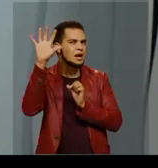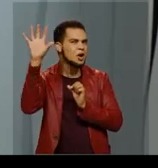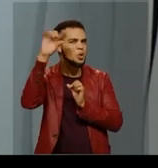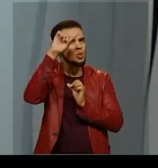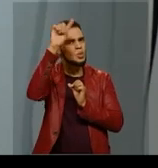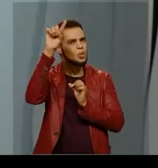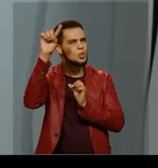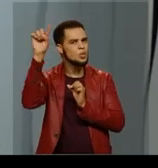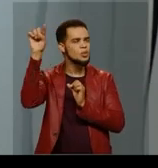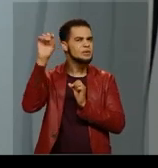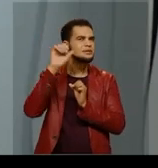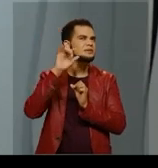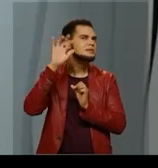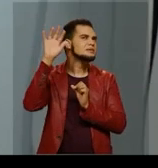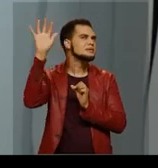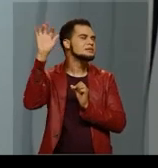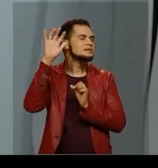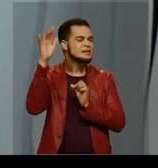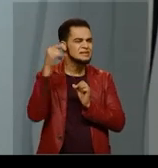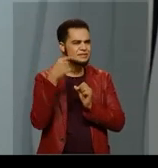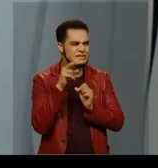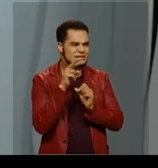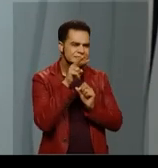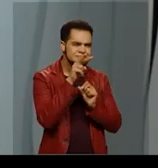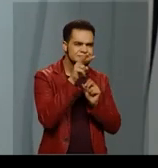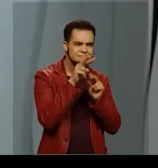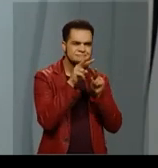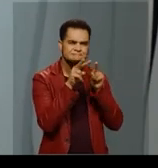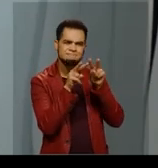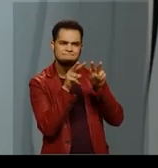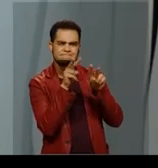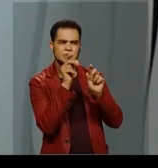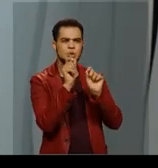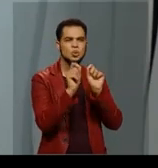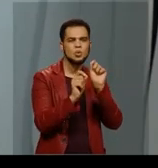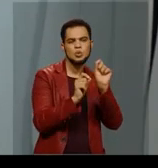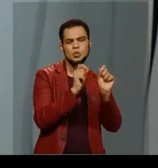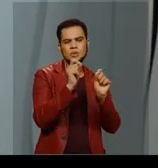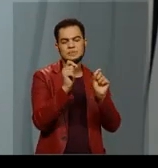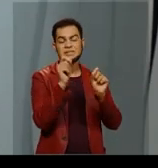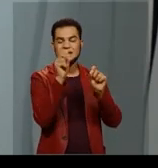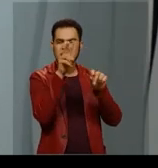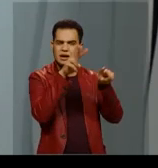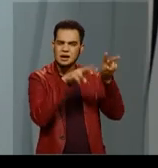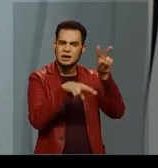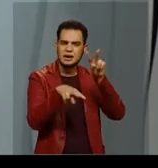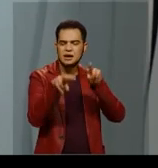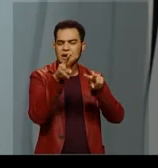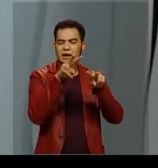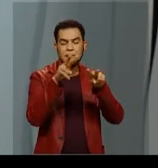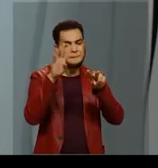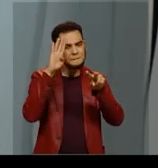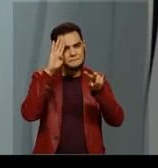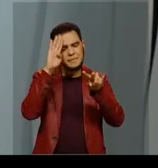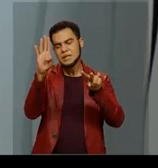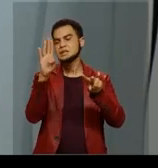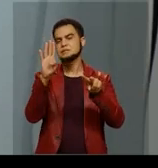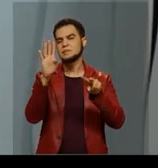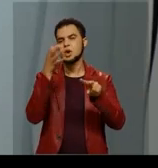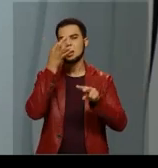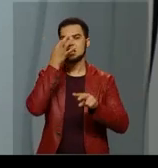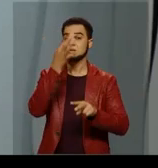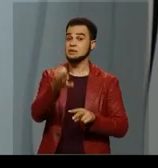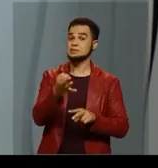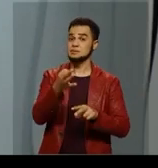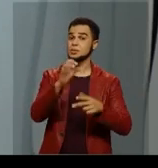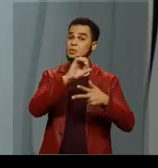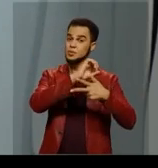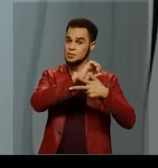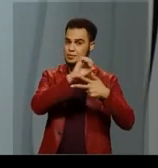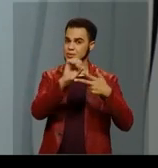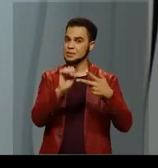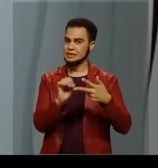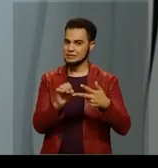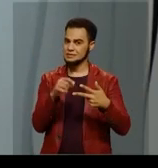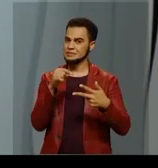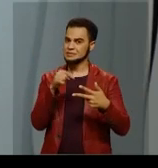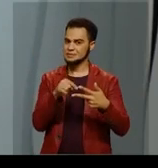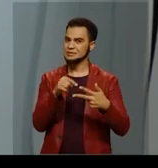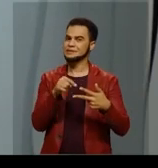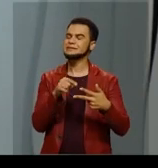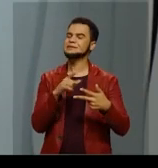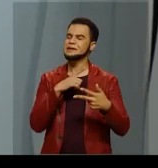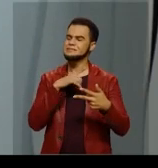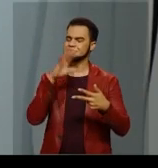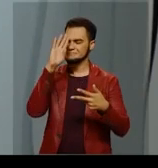muito elemento que tem para interpretar, mais a linguagem verbal, muita atenção nas questões do Enem, por exemplo, você vê que lá tem que ler muitas